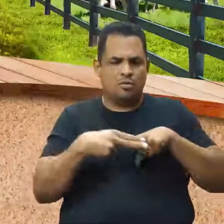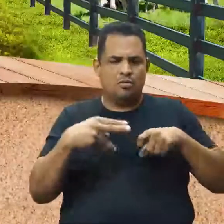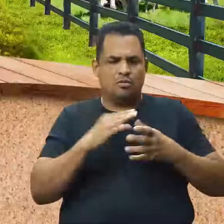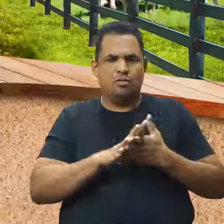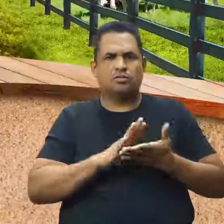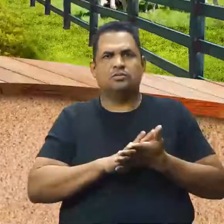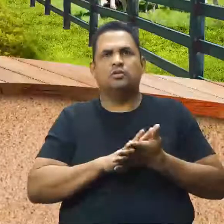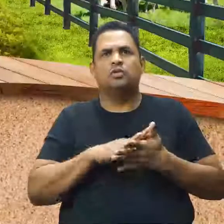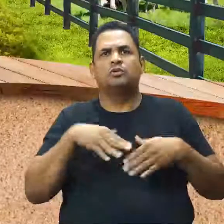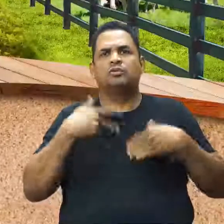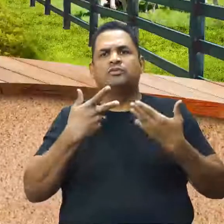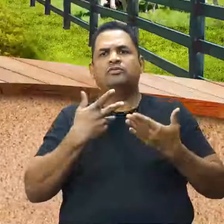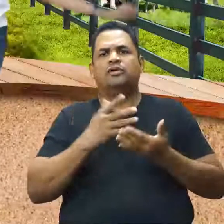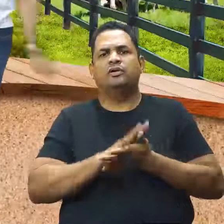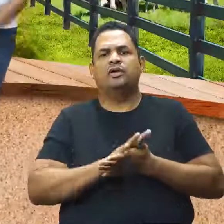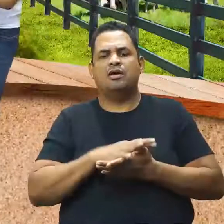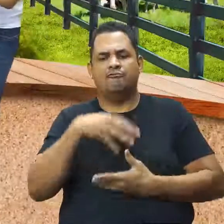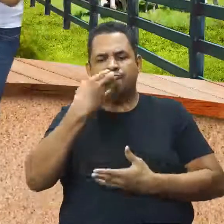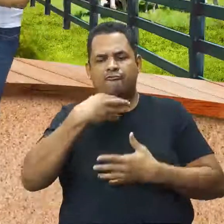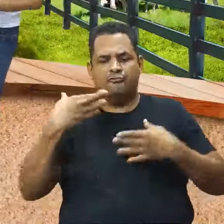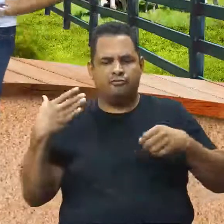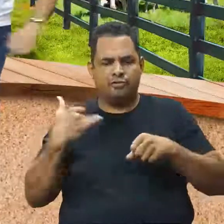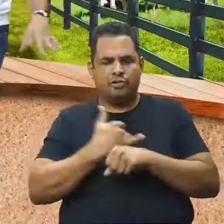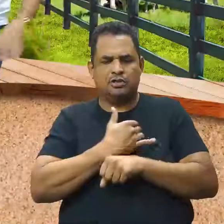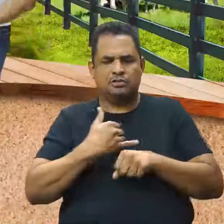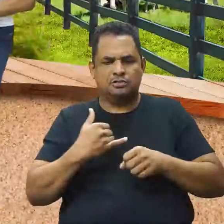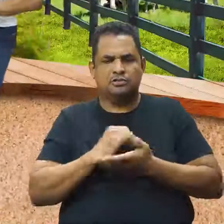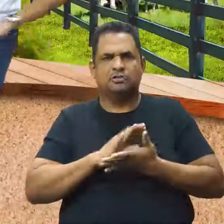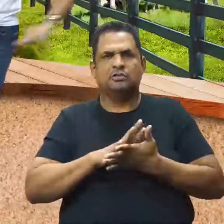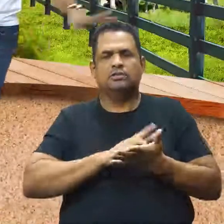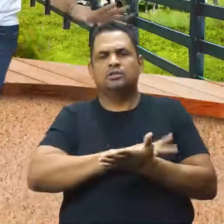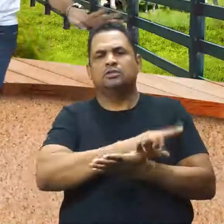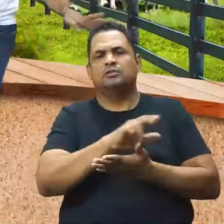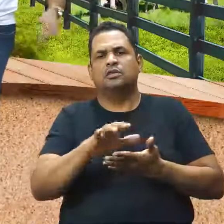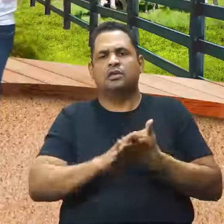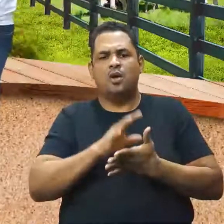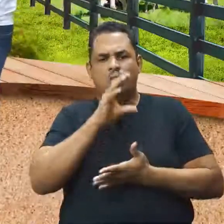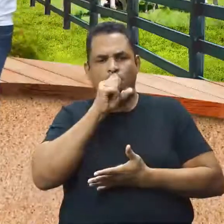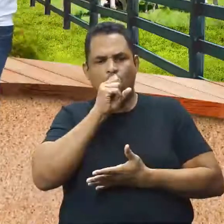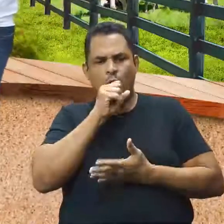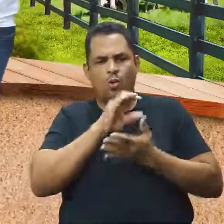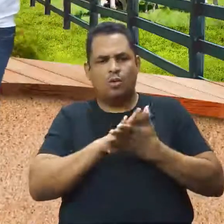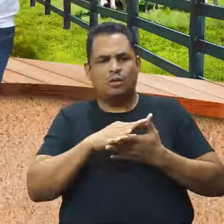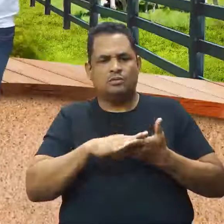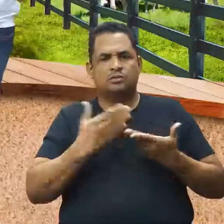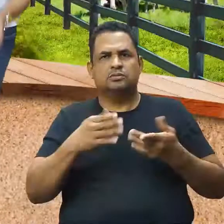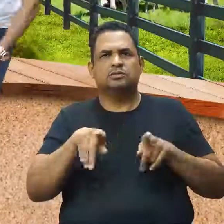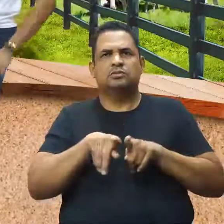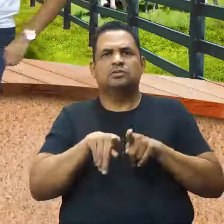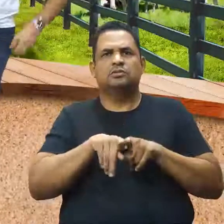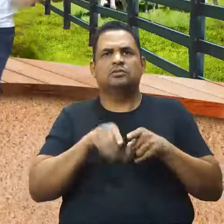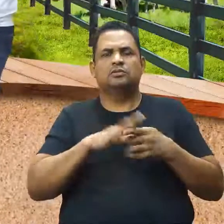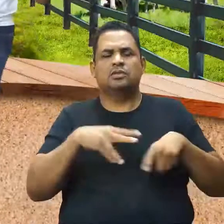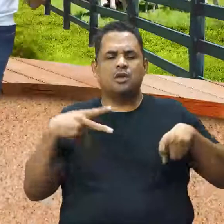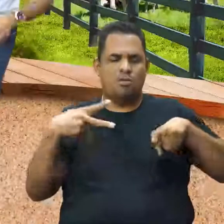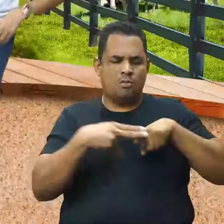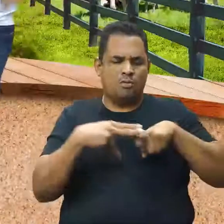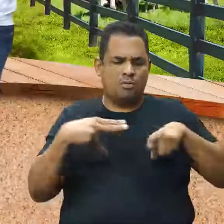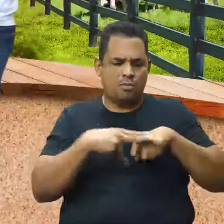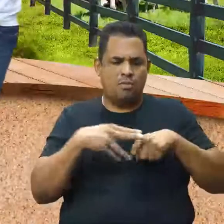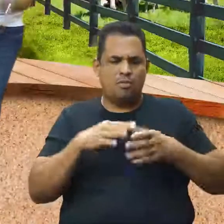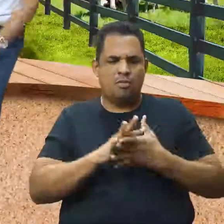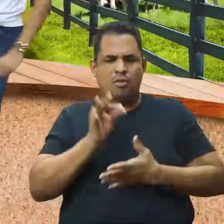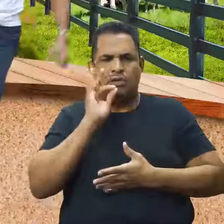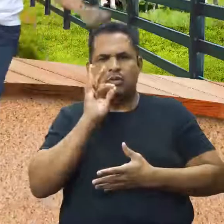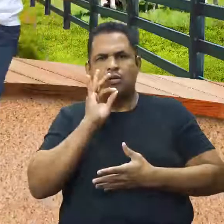citros. Quando eu falo citro, são variedades de laranja, limão, tem plantação de cupuaçu,